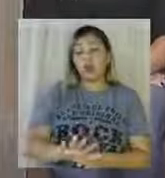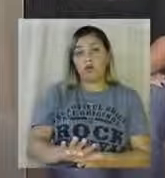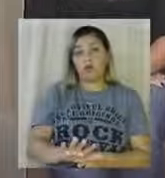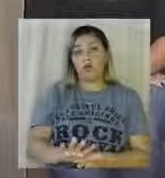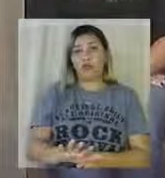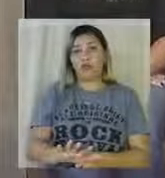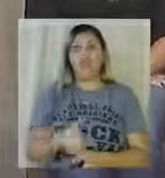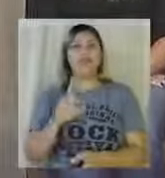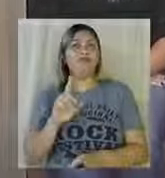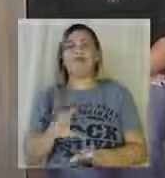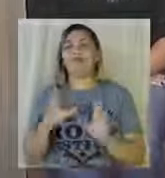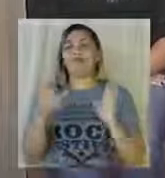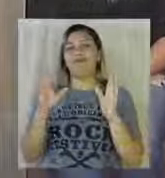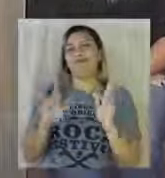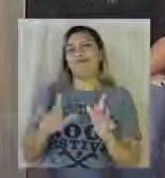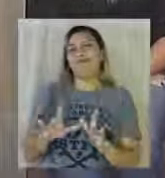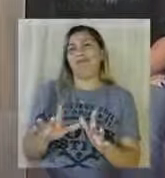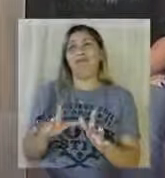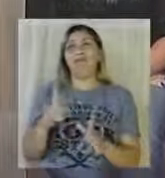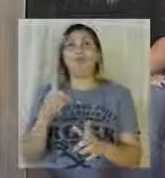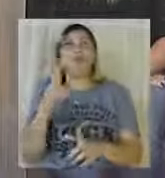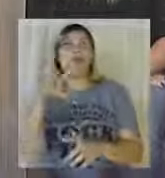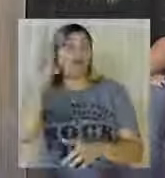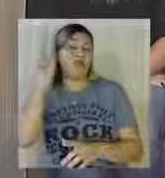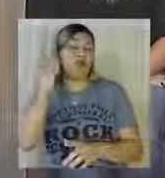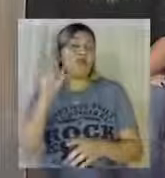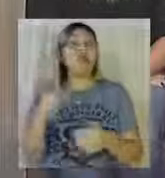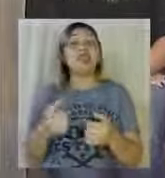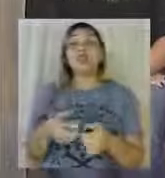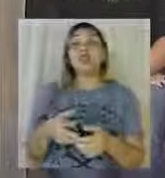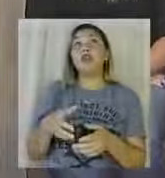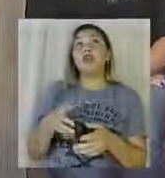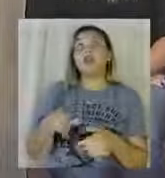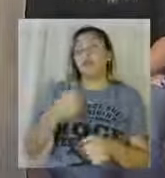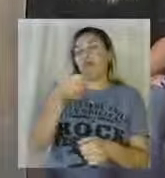prefiro surdo mesmo, por causa da comunicação.